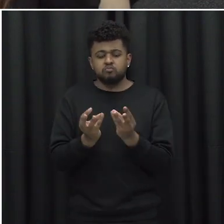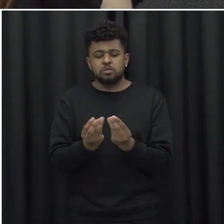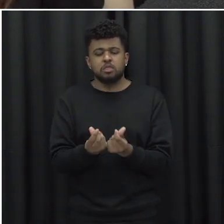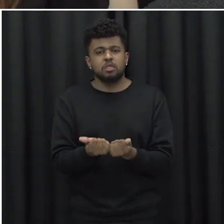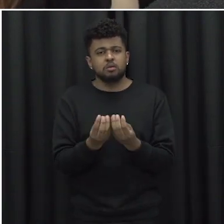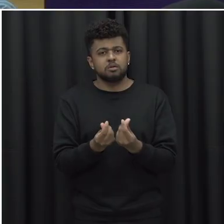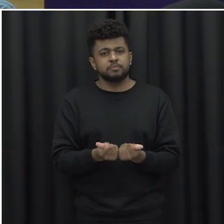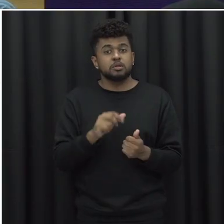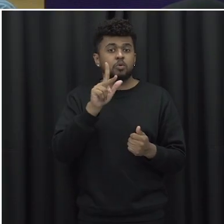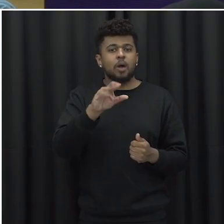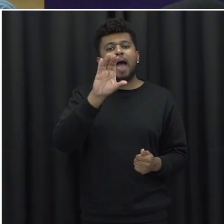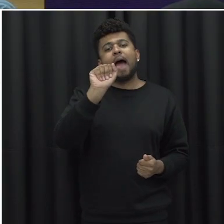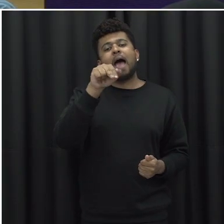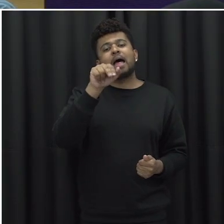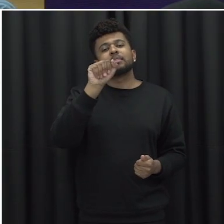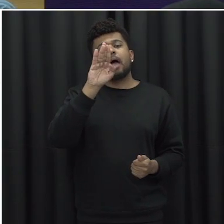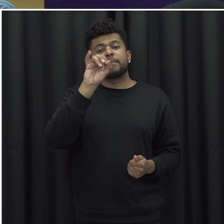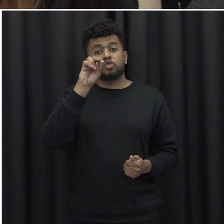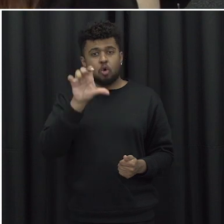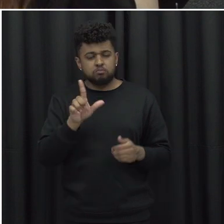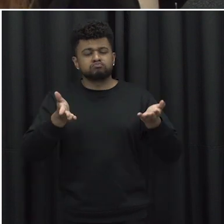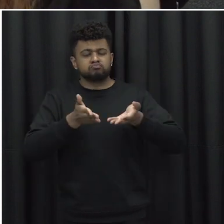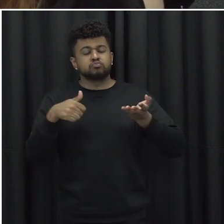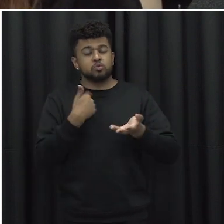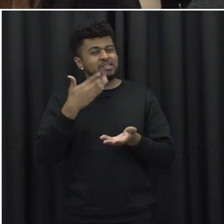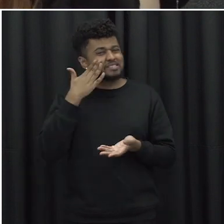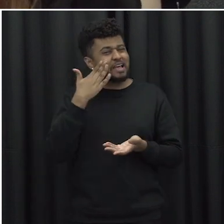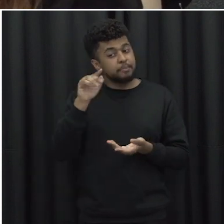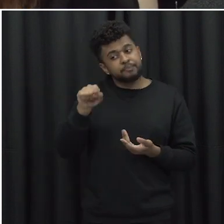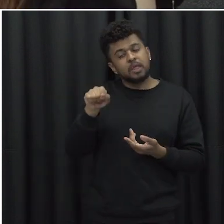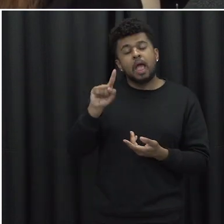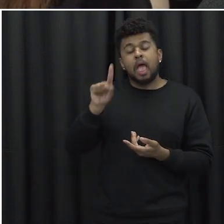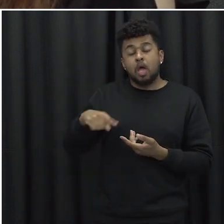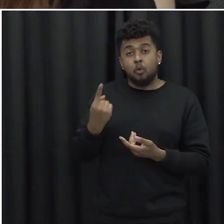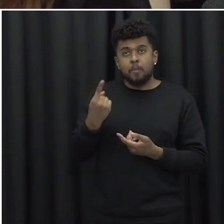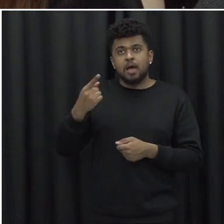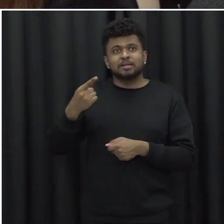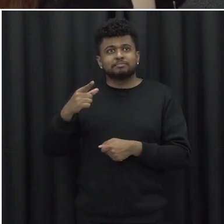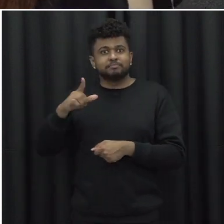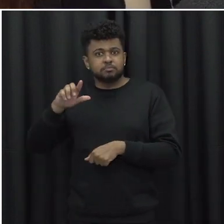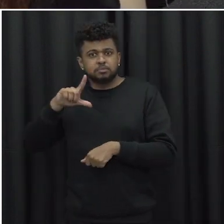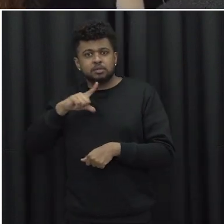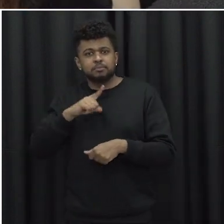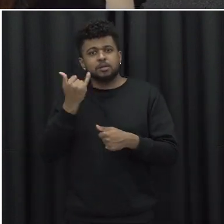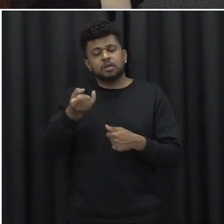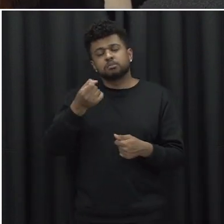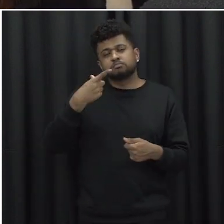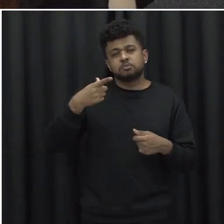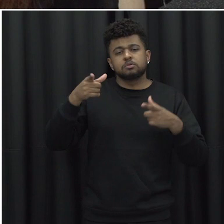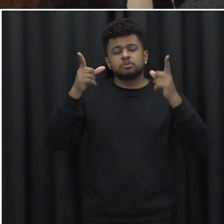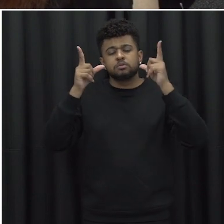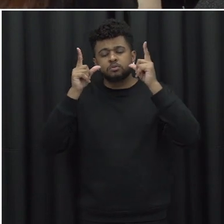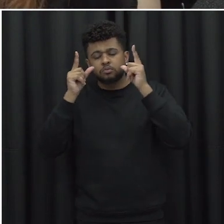sua degradação, né, como o canabinol, que hoje a gente sabe que o canabinol é uma das substâncias que traz aquela